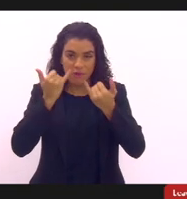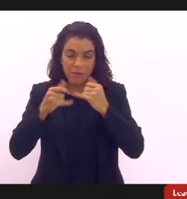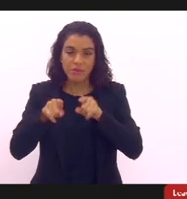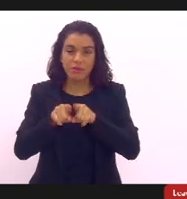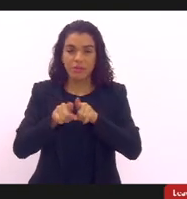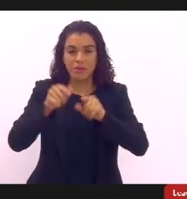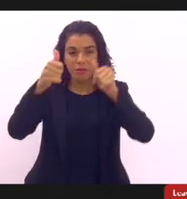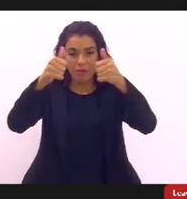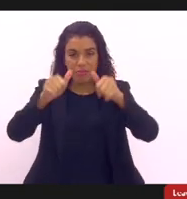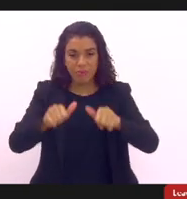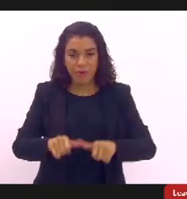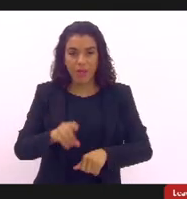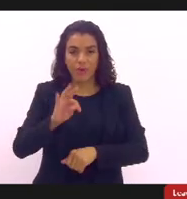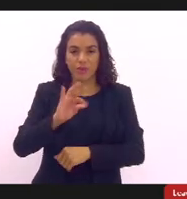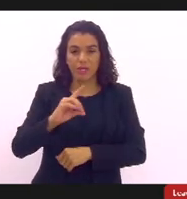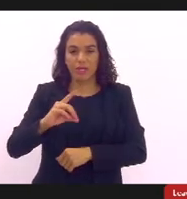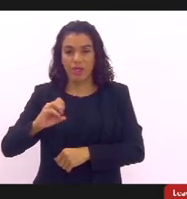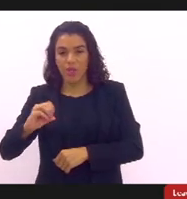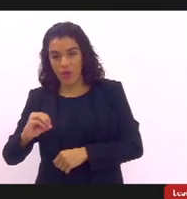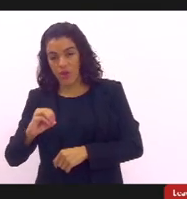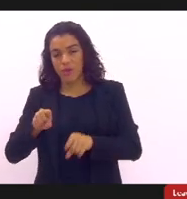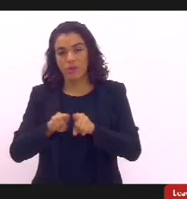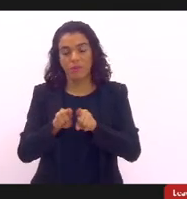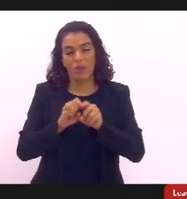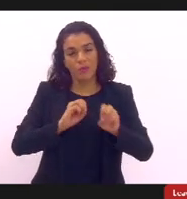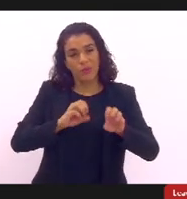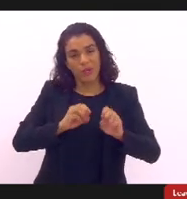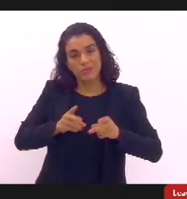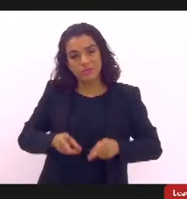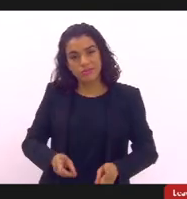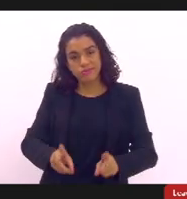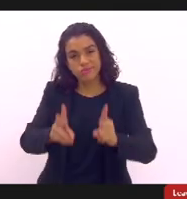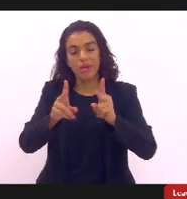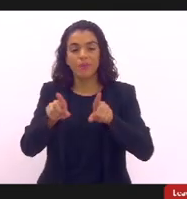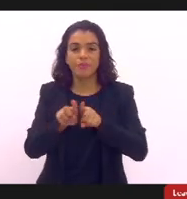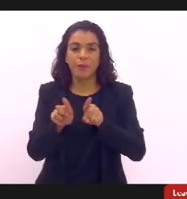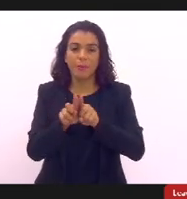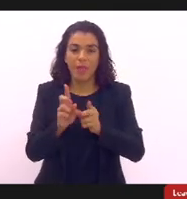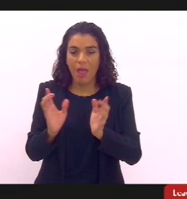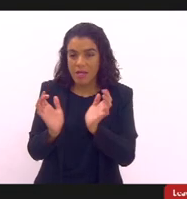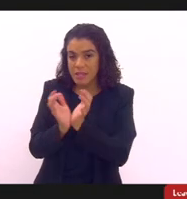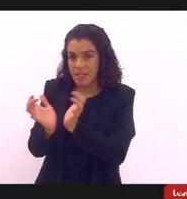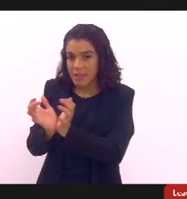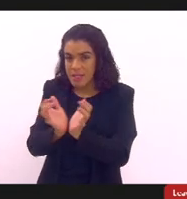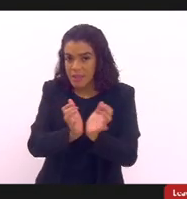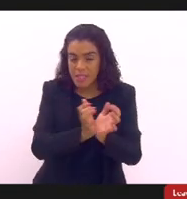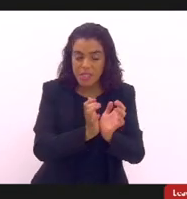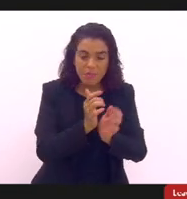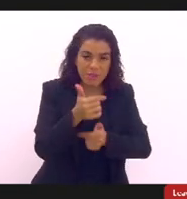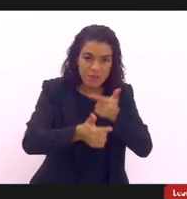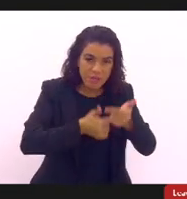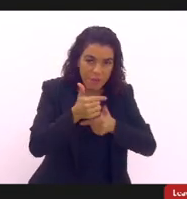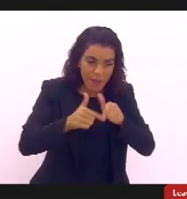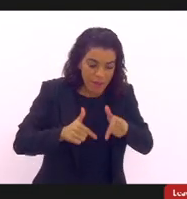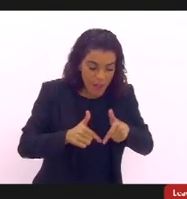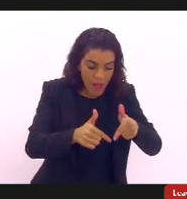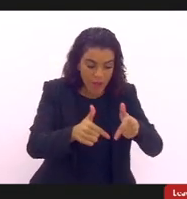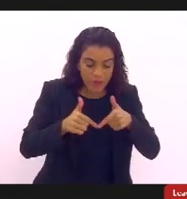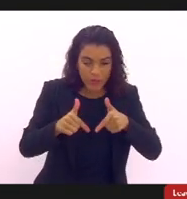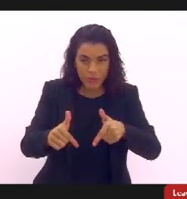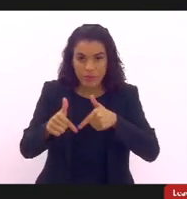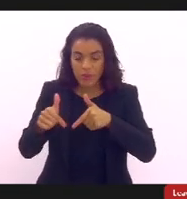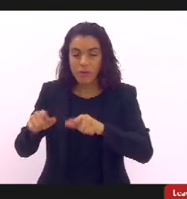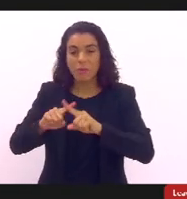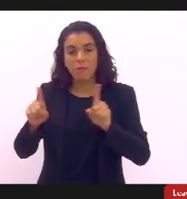realizar o TDO, a parte da educação permanente, sempre manter essas equipes atuando, mas